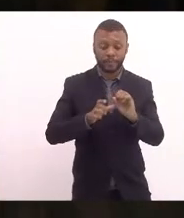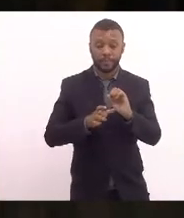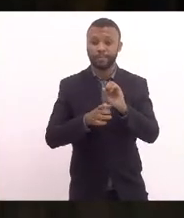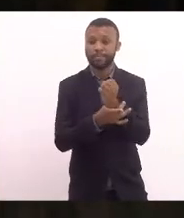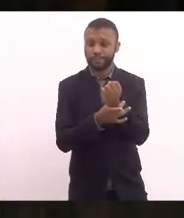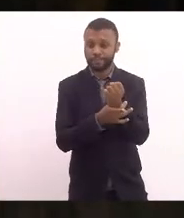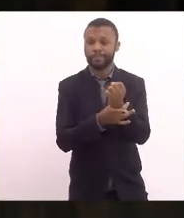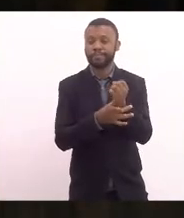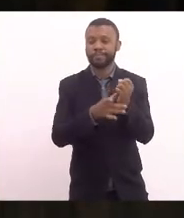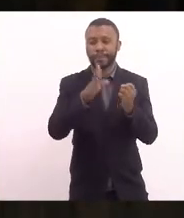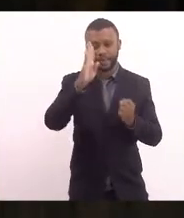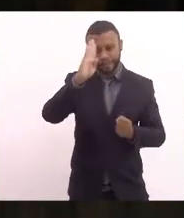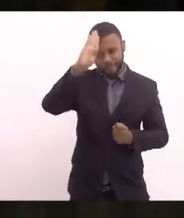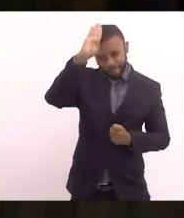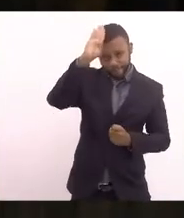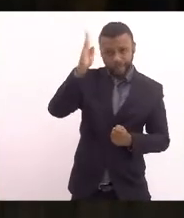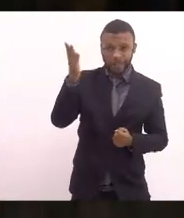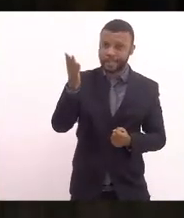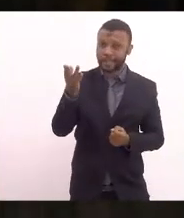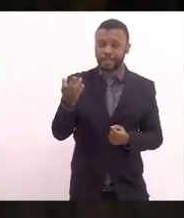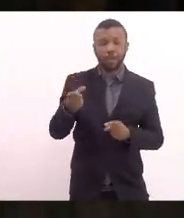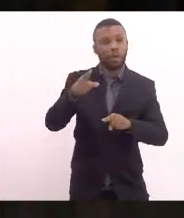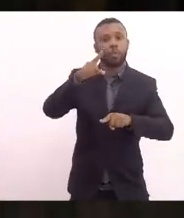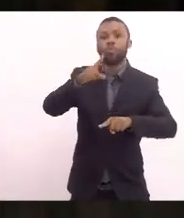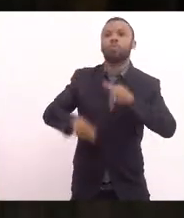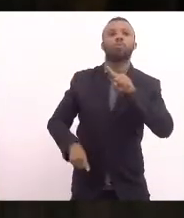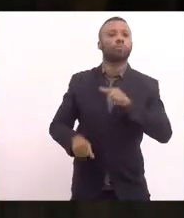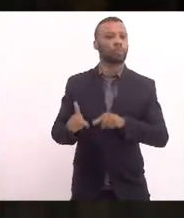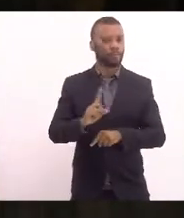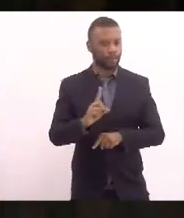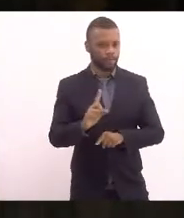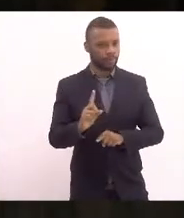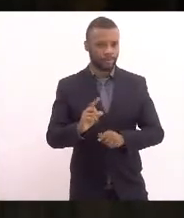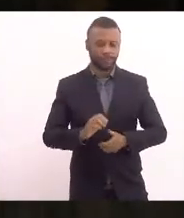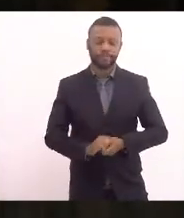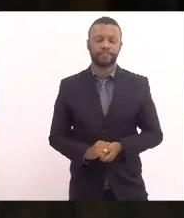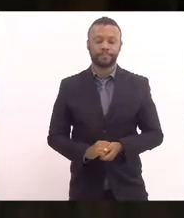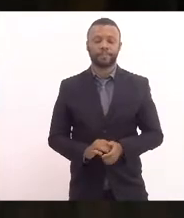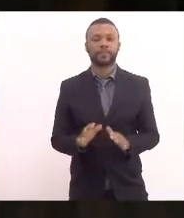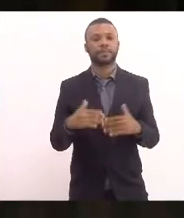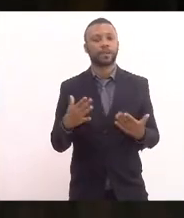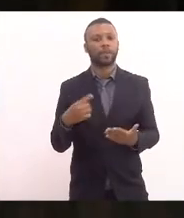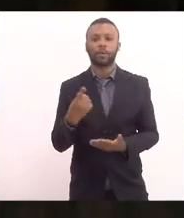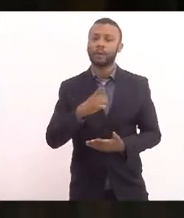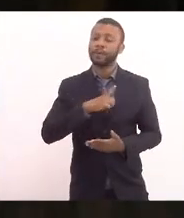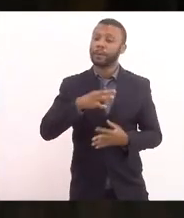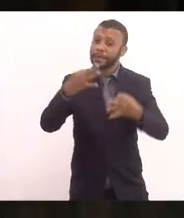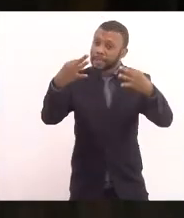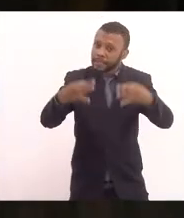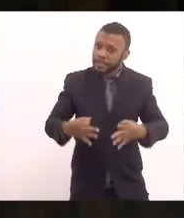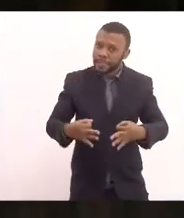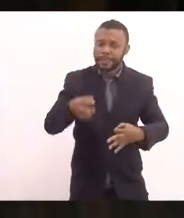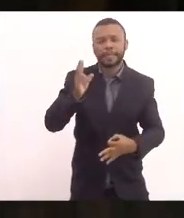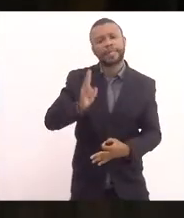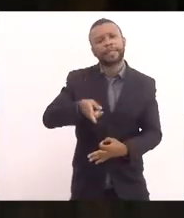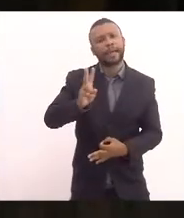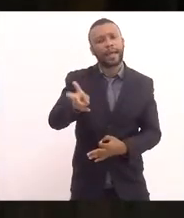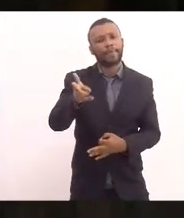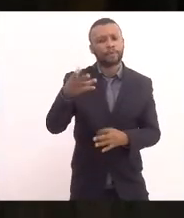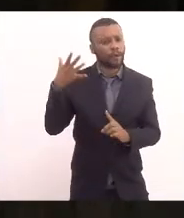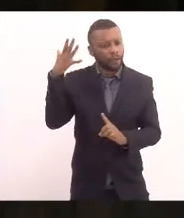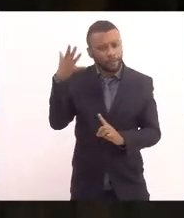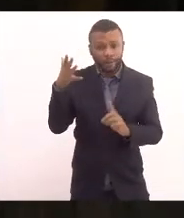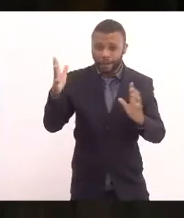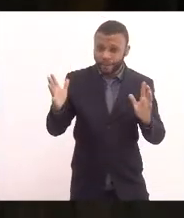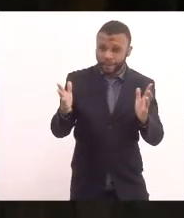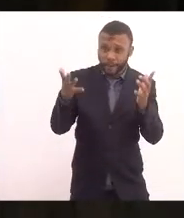que não autorizou. Então, mas com certeza, sempre o nosso evento para